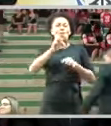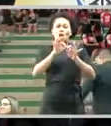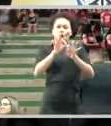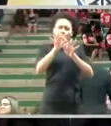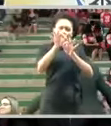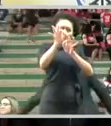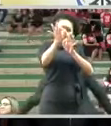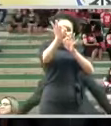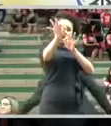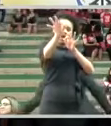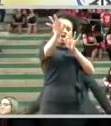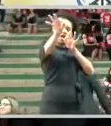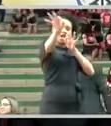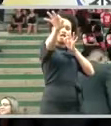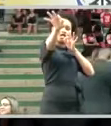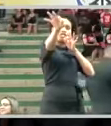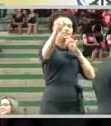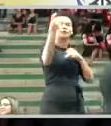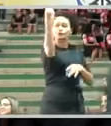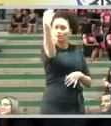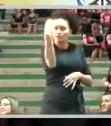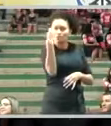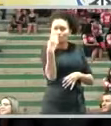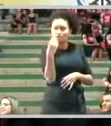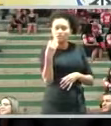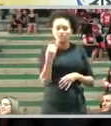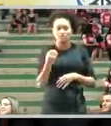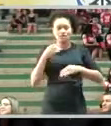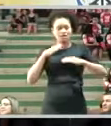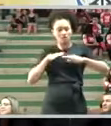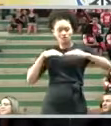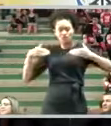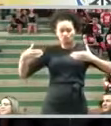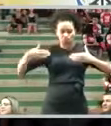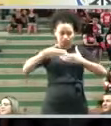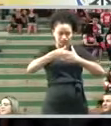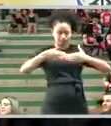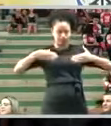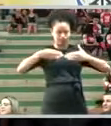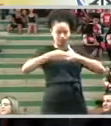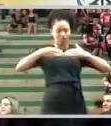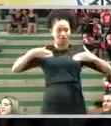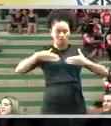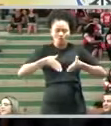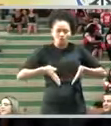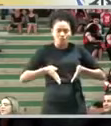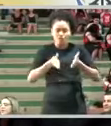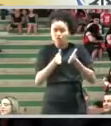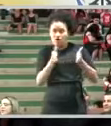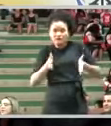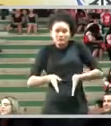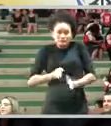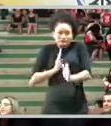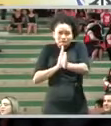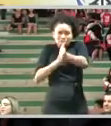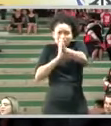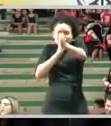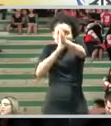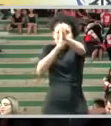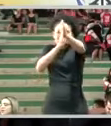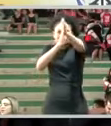tinha bifurcação, não tinha semáforo, mas tinha cruzamento. Tinha outras cidades. Se ela for direto